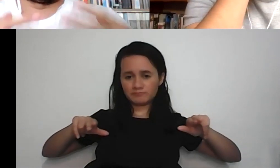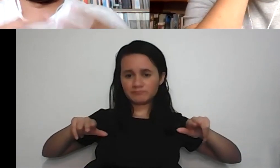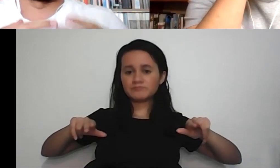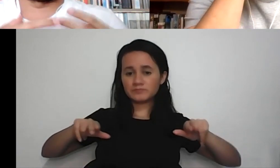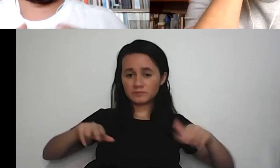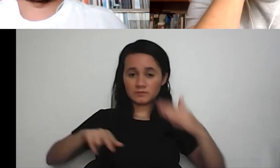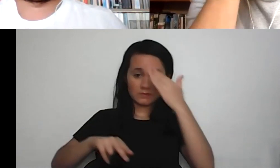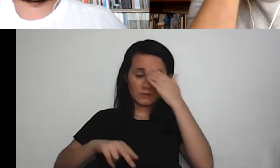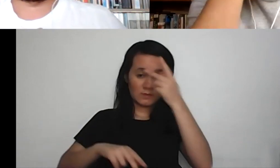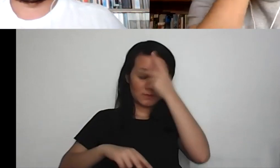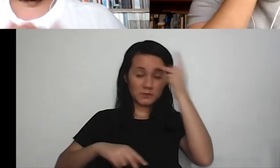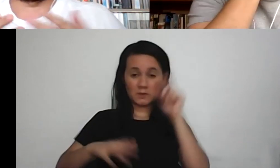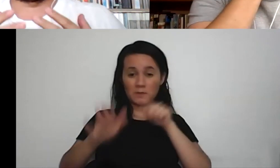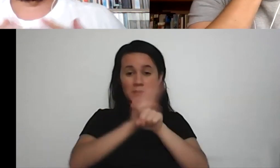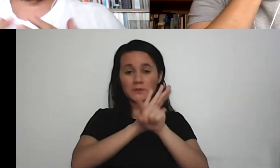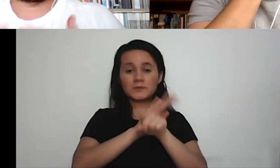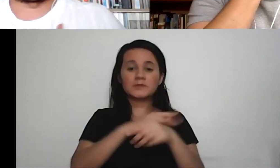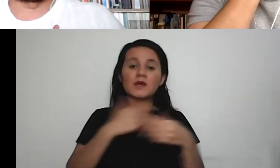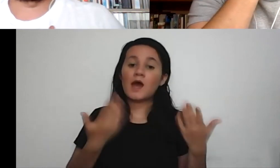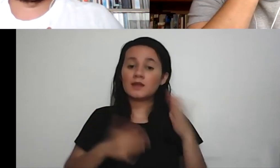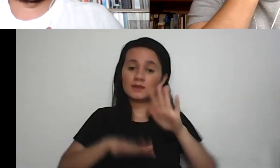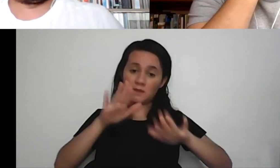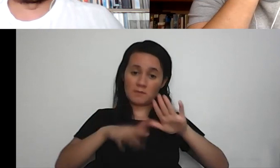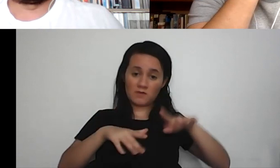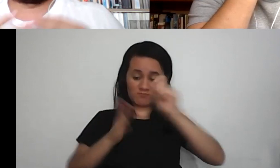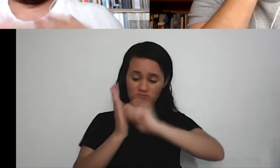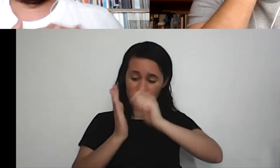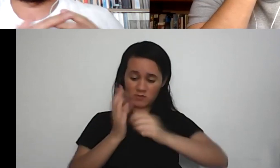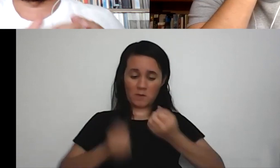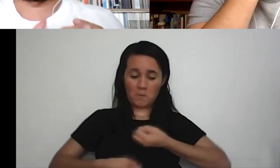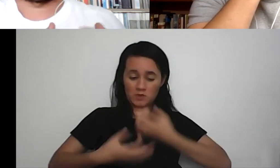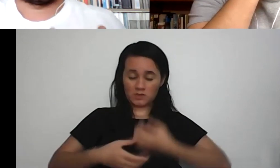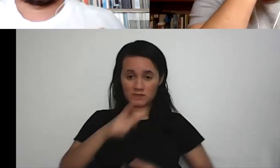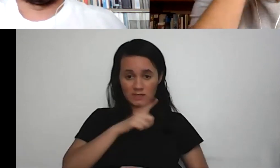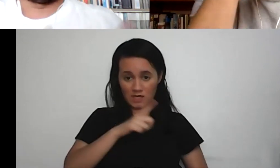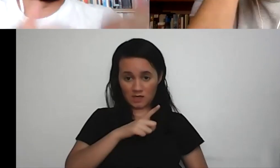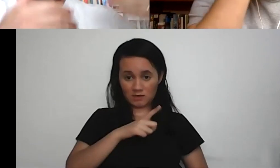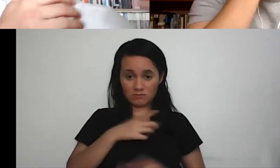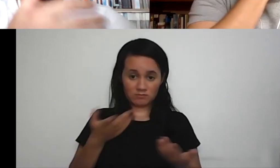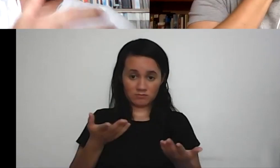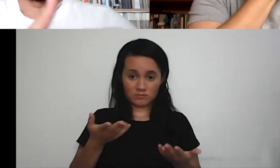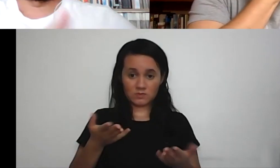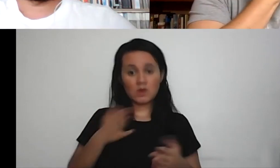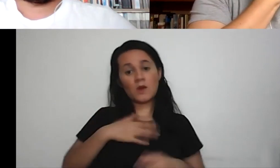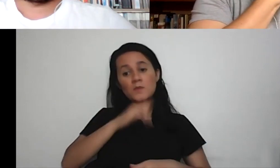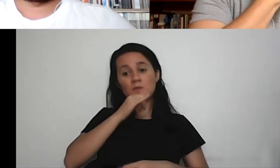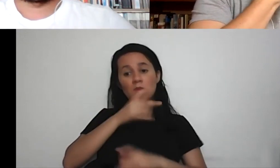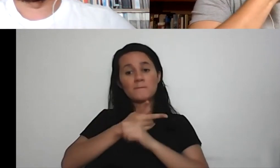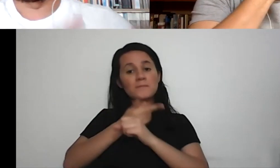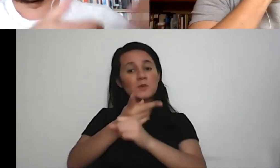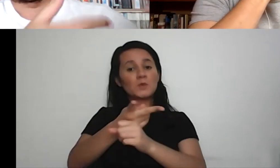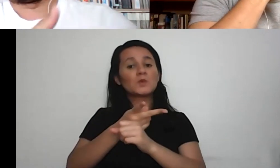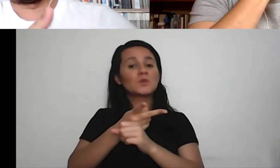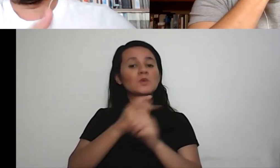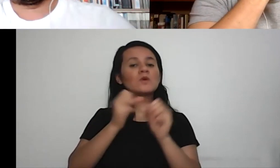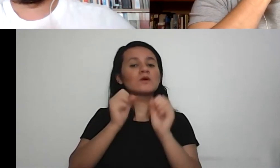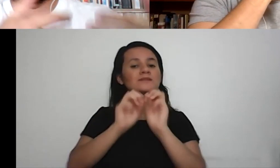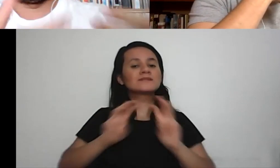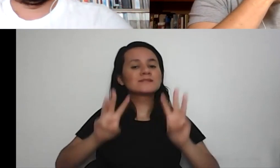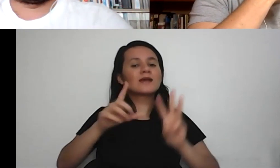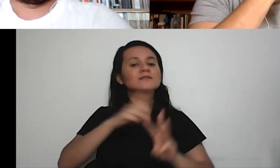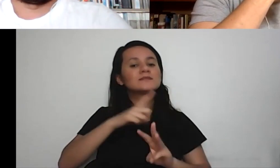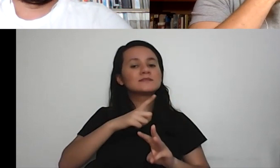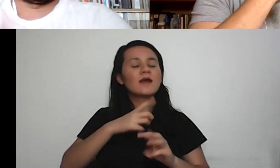por exemplo, alguém me perguntar, eu vou falar assim, mas depende, você escreve poesia? Meu caminho sempre seria falar, procura os sites que publicam poesia,